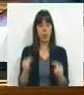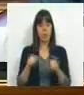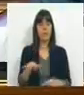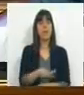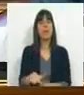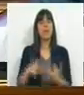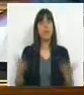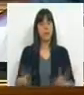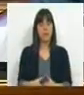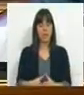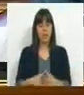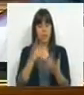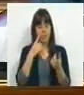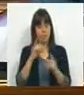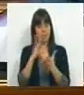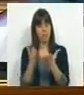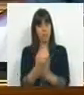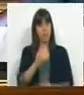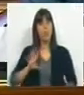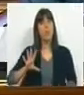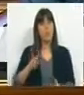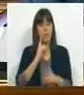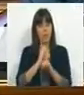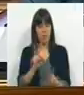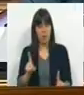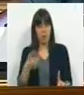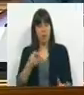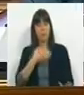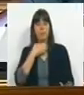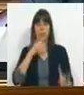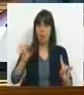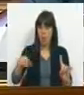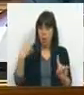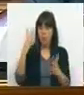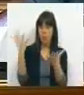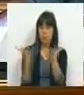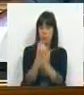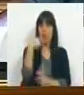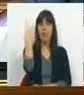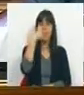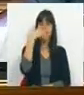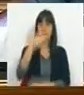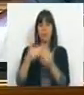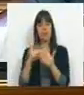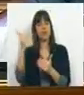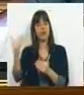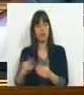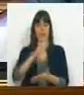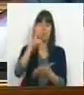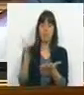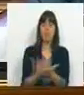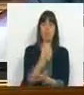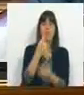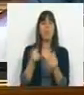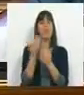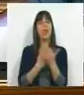esta situação. Recuperámos um país que estava à beira da bancarrota, recuperámos a credibilidade externa,